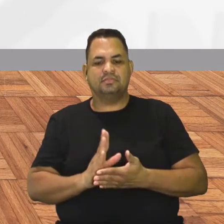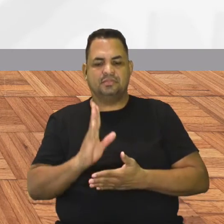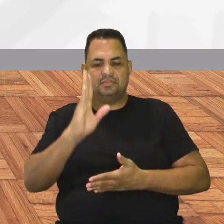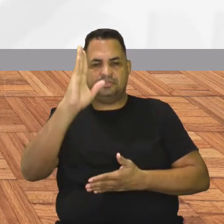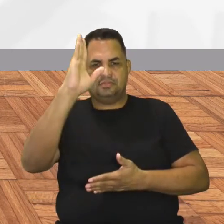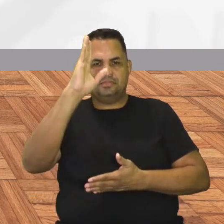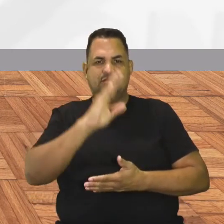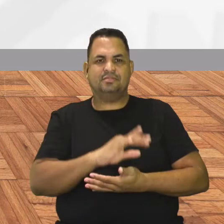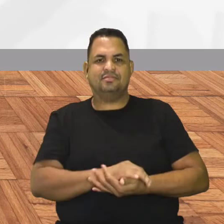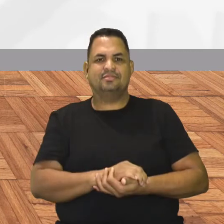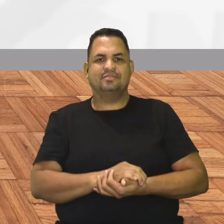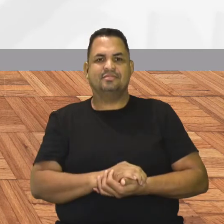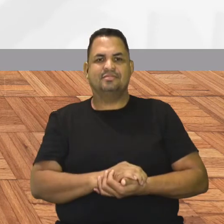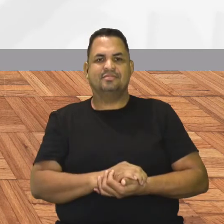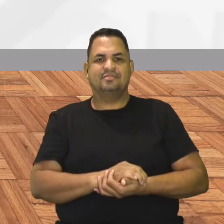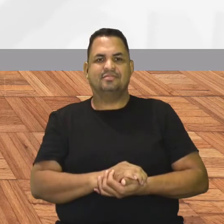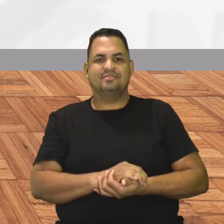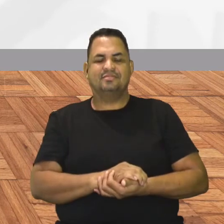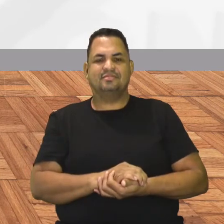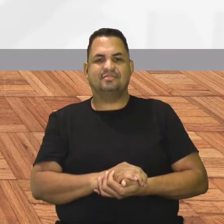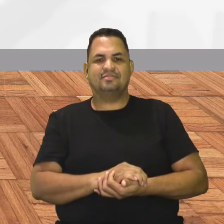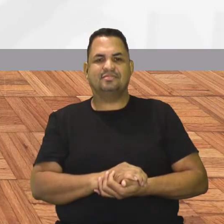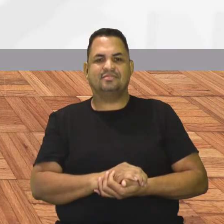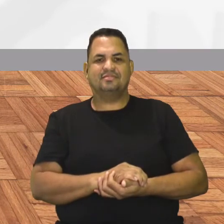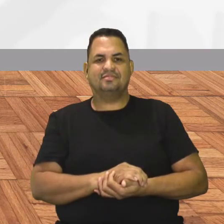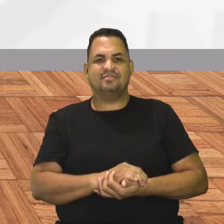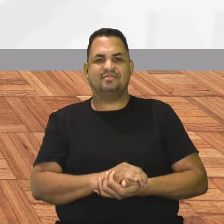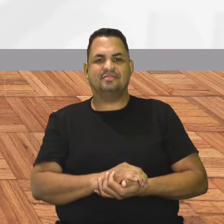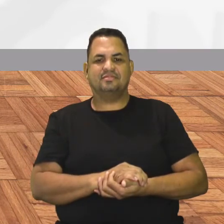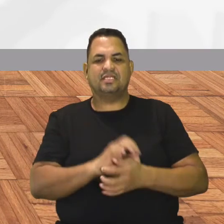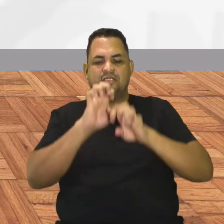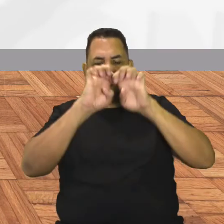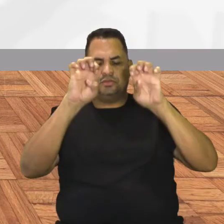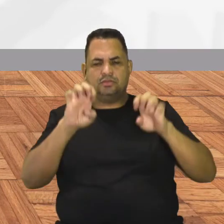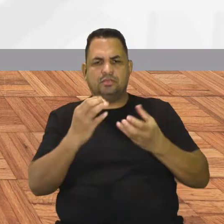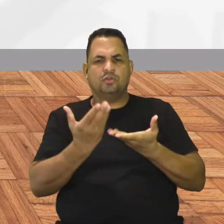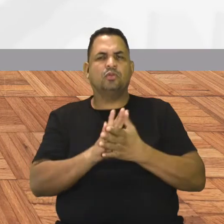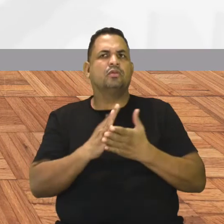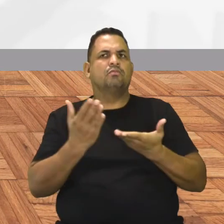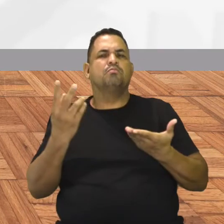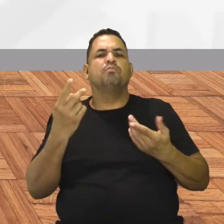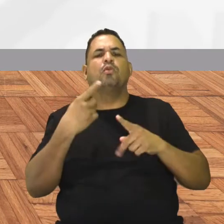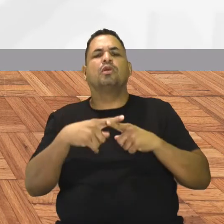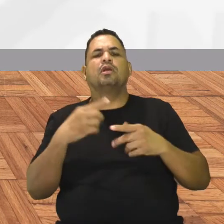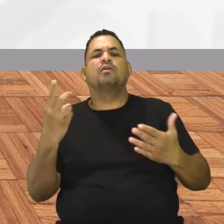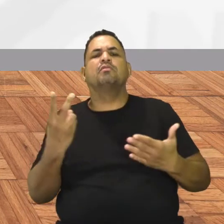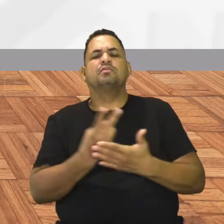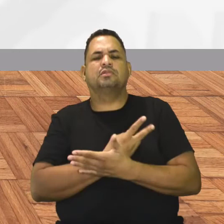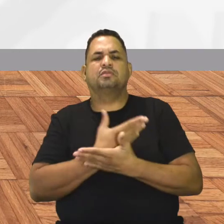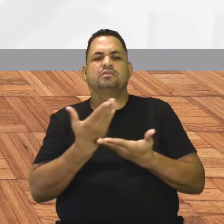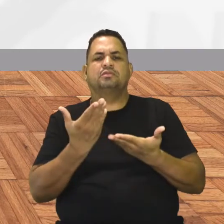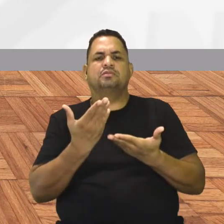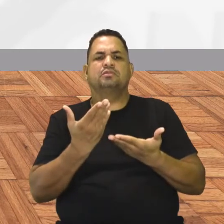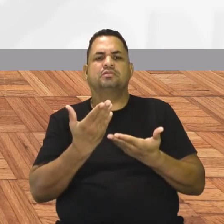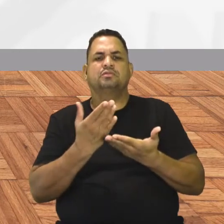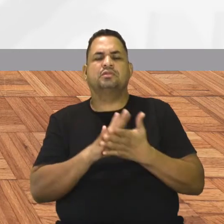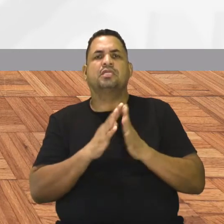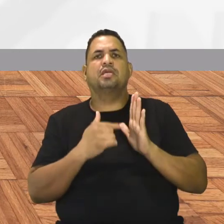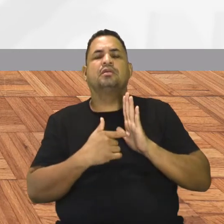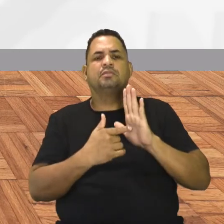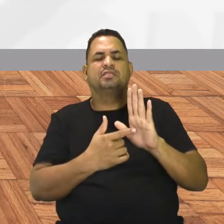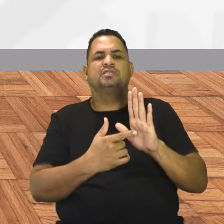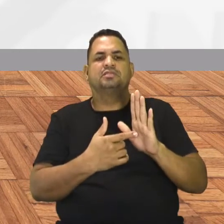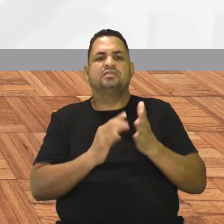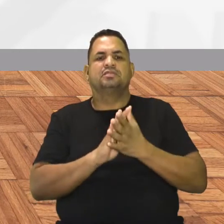rumo acima. Então, ela se estrutura. E o que leva esse crescimento da China? O que vai representar